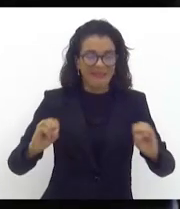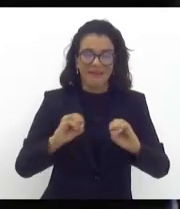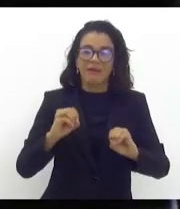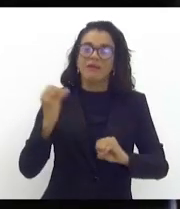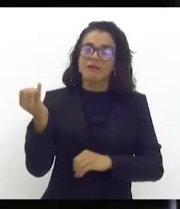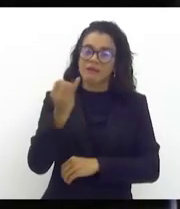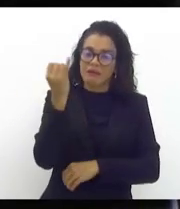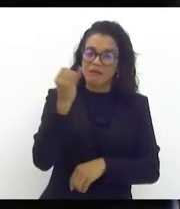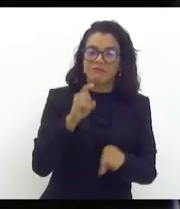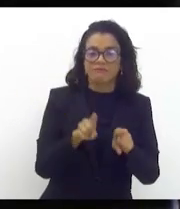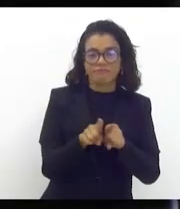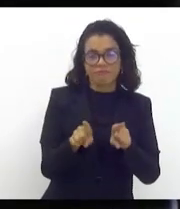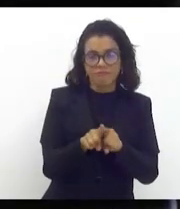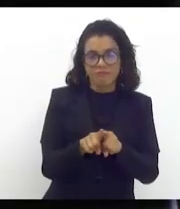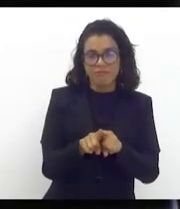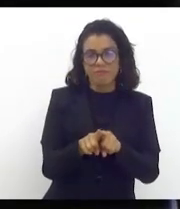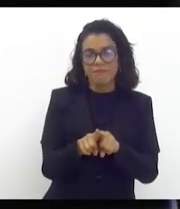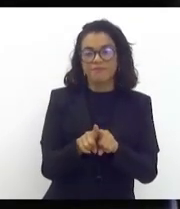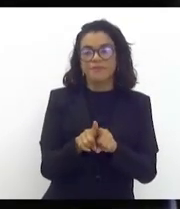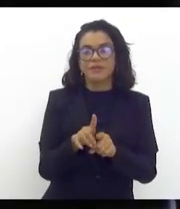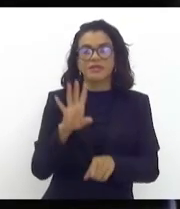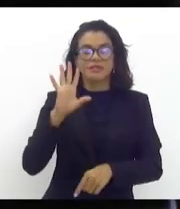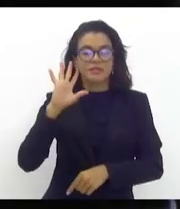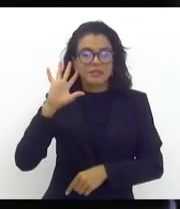uma vez por toda, que se dê